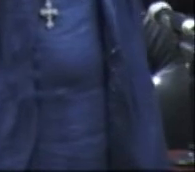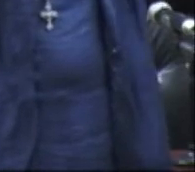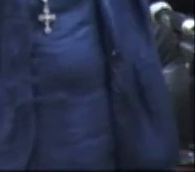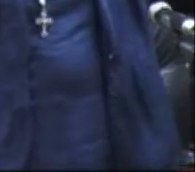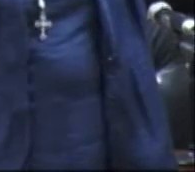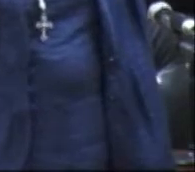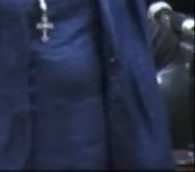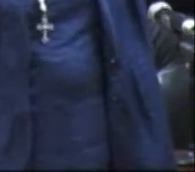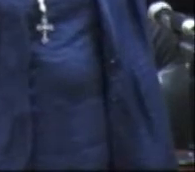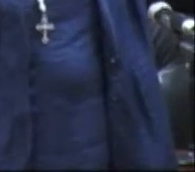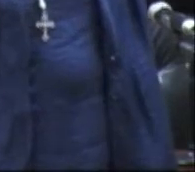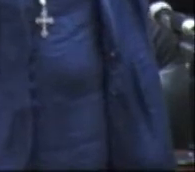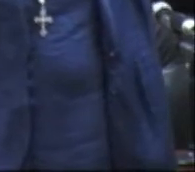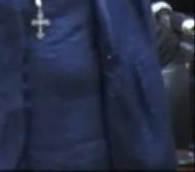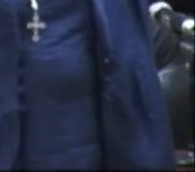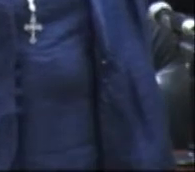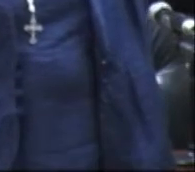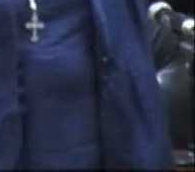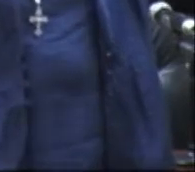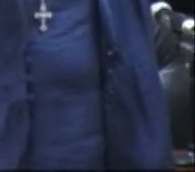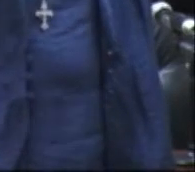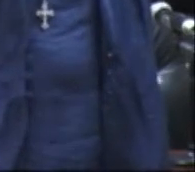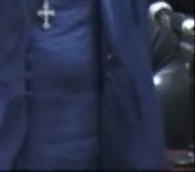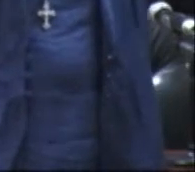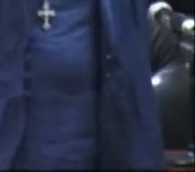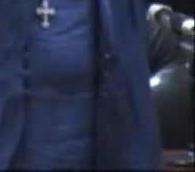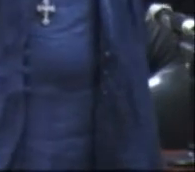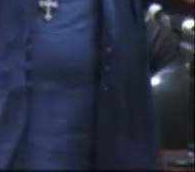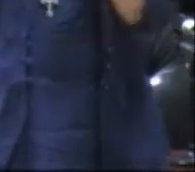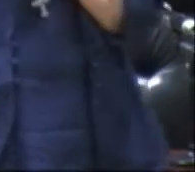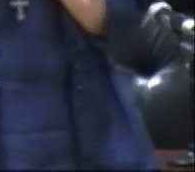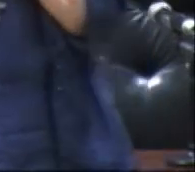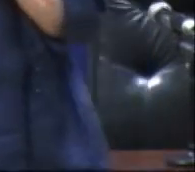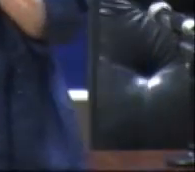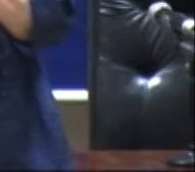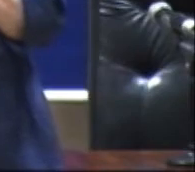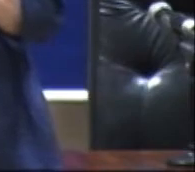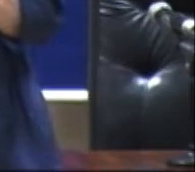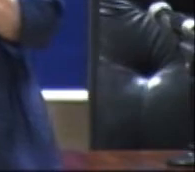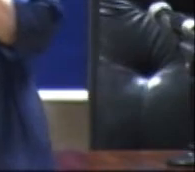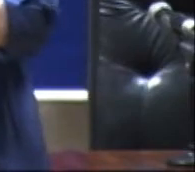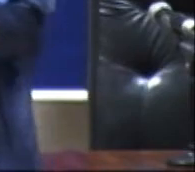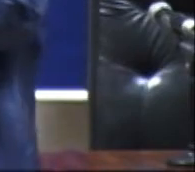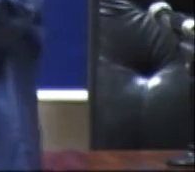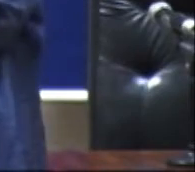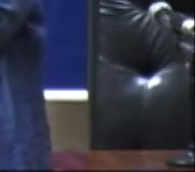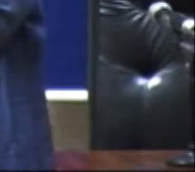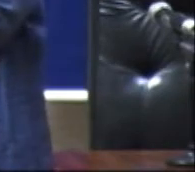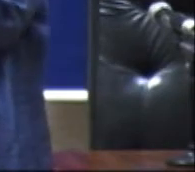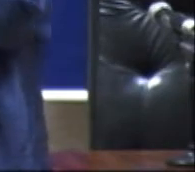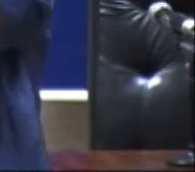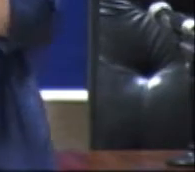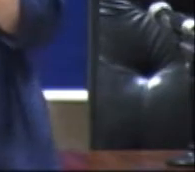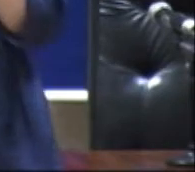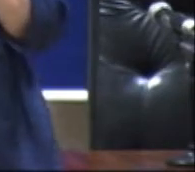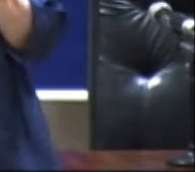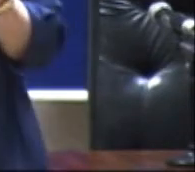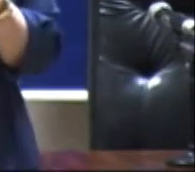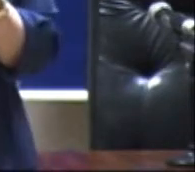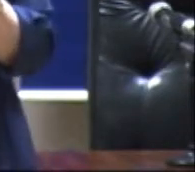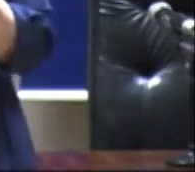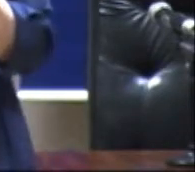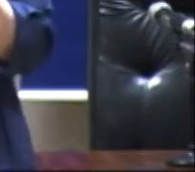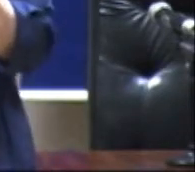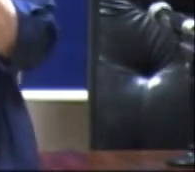Você prefere esta cor, este azul ou outro azul? A roupa dos intérpretes, o que vocês acham? Preto ou azul marinho?